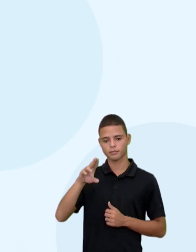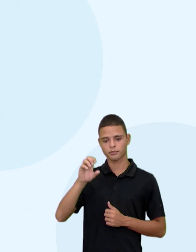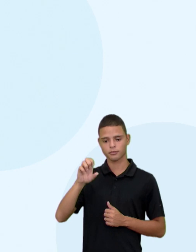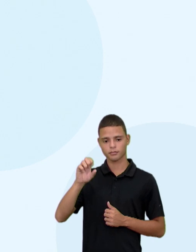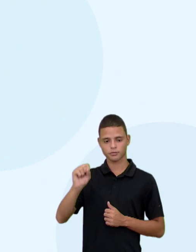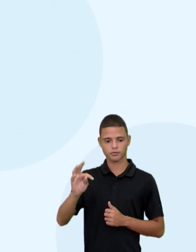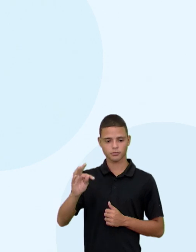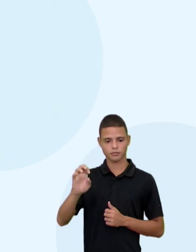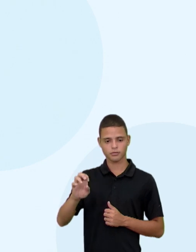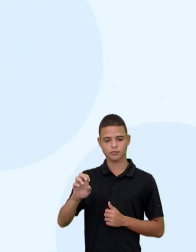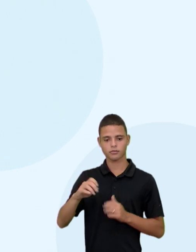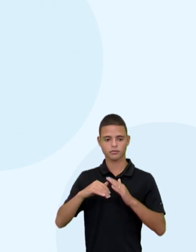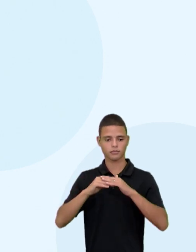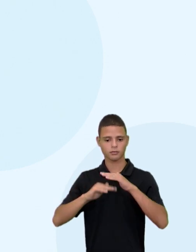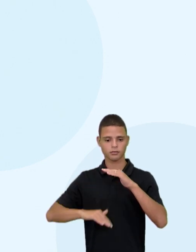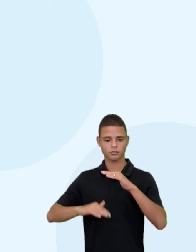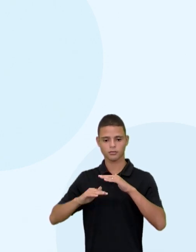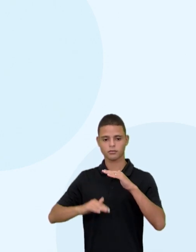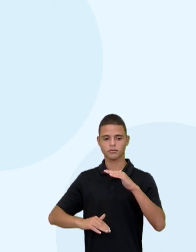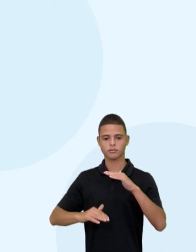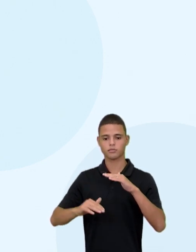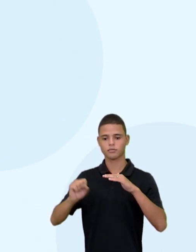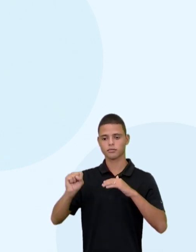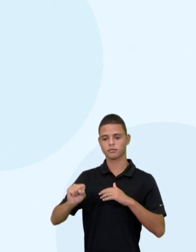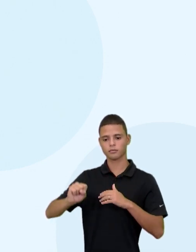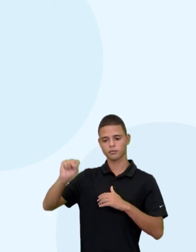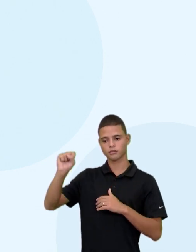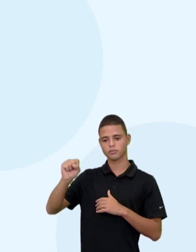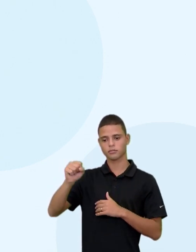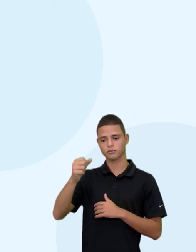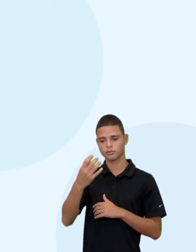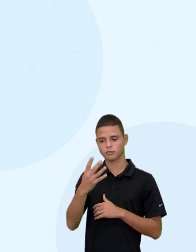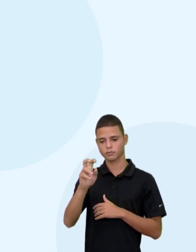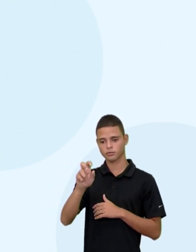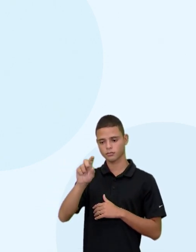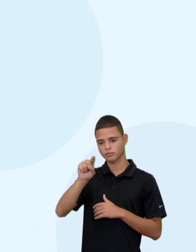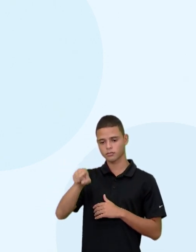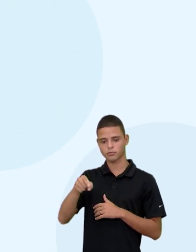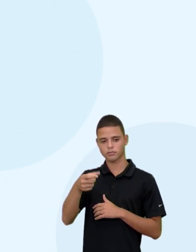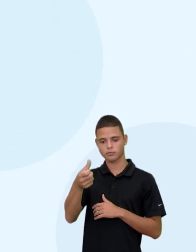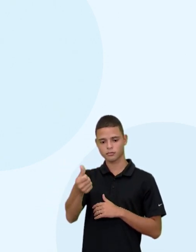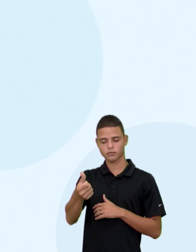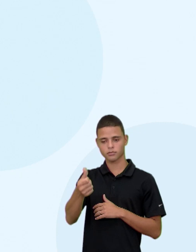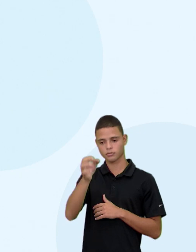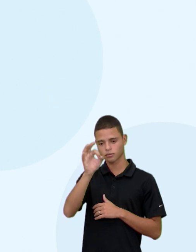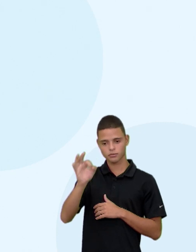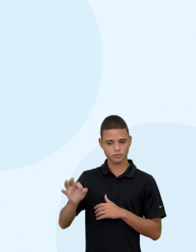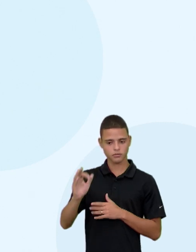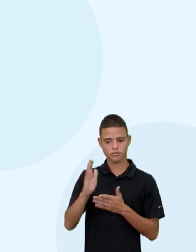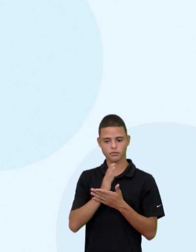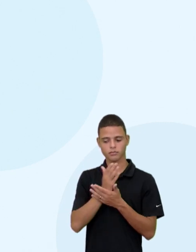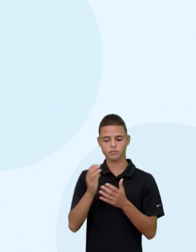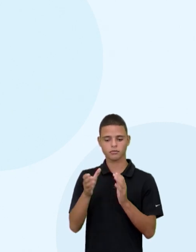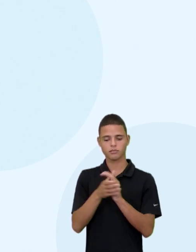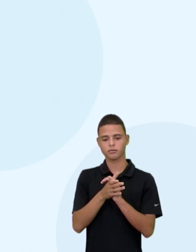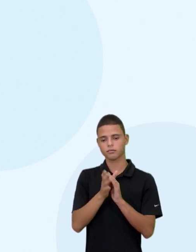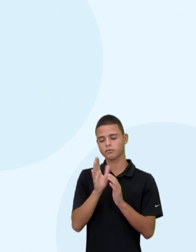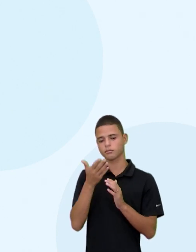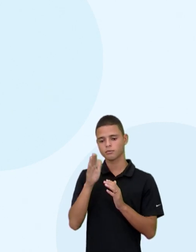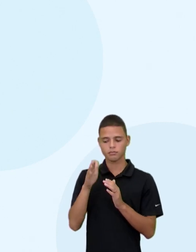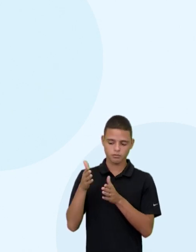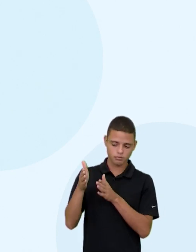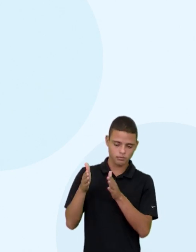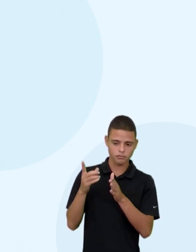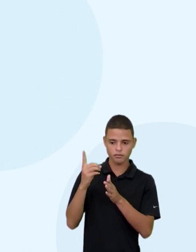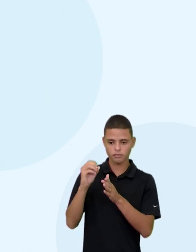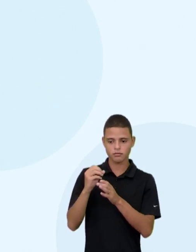né, o menor aí é a região sul com 45,6%, de casamentos que duraram aí menos de 10 anos. Casamentos que duraram de